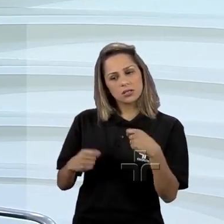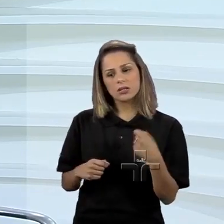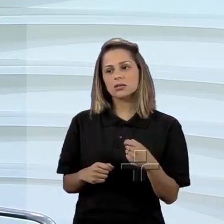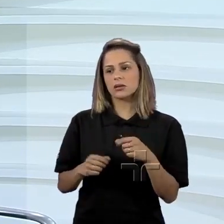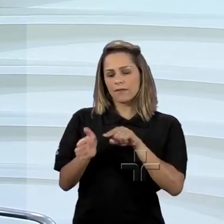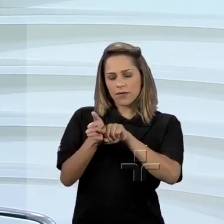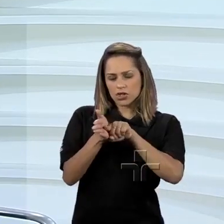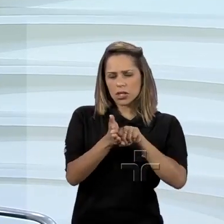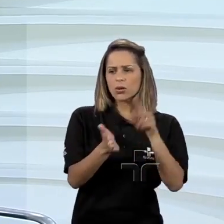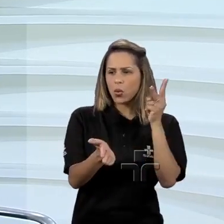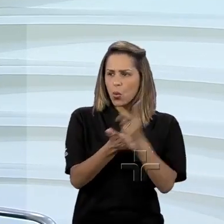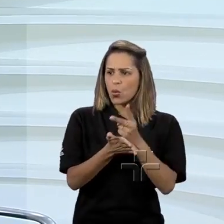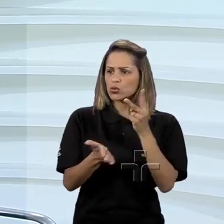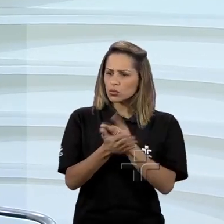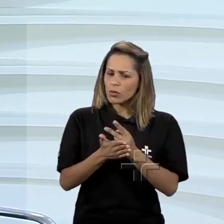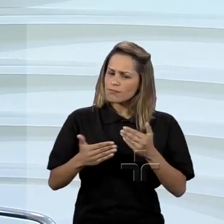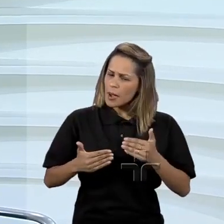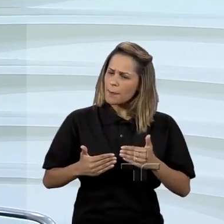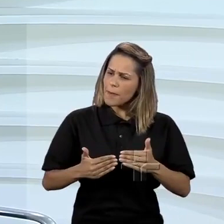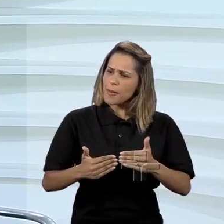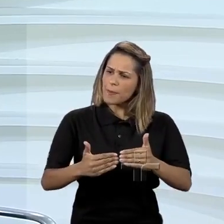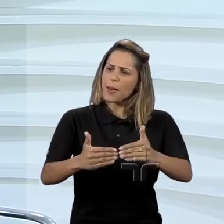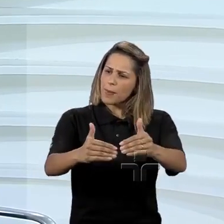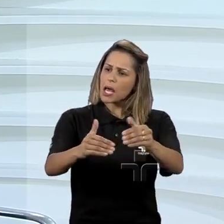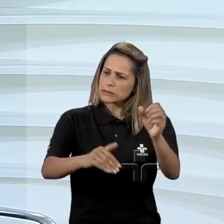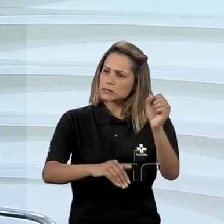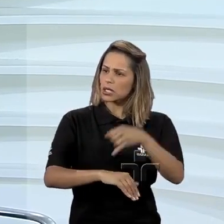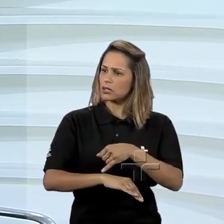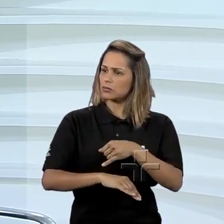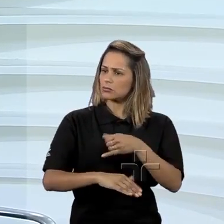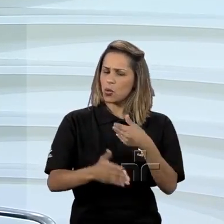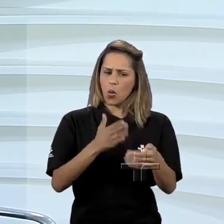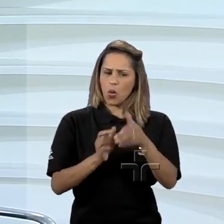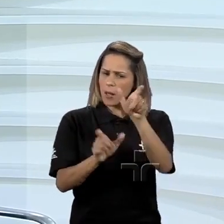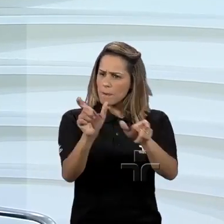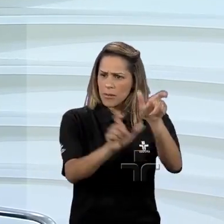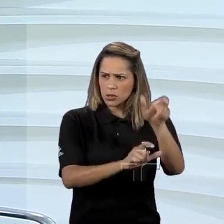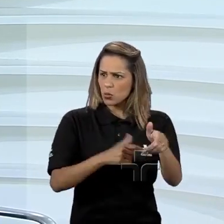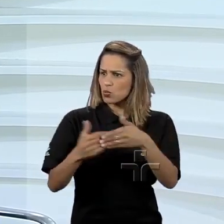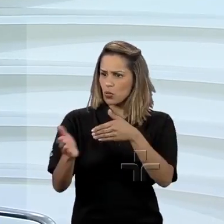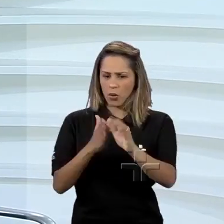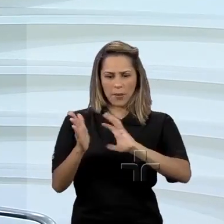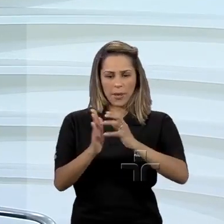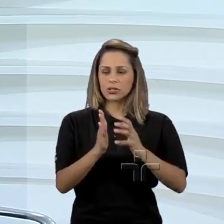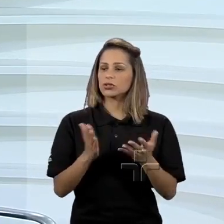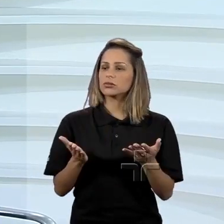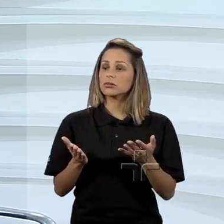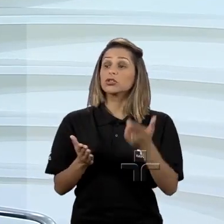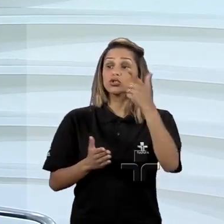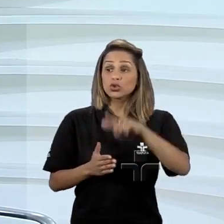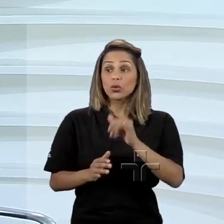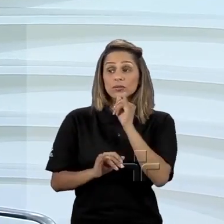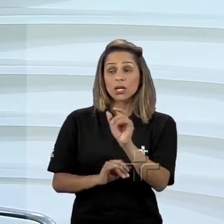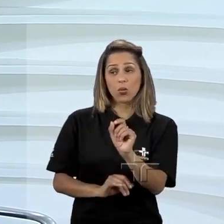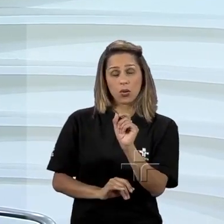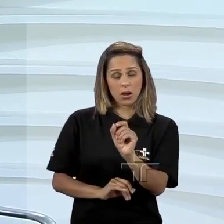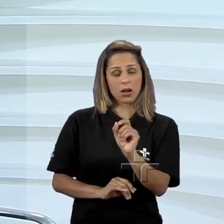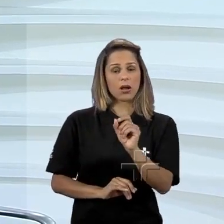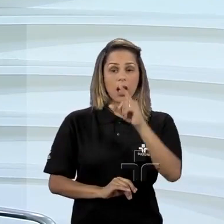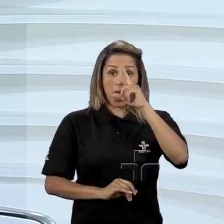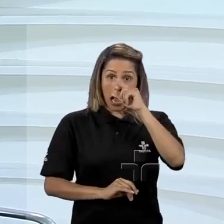vigor, doa quem doer. O governador Alckmin, eu volto a reafirmar aqui, é um homem honesto, eu não vejo nenhuma